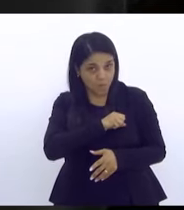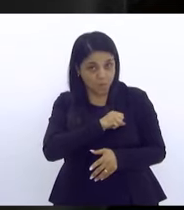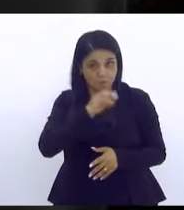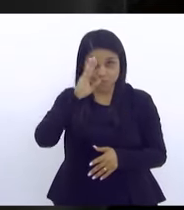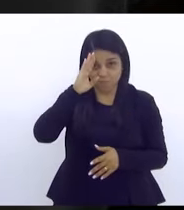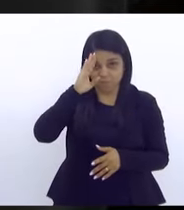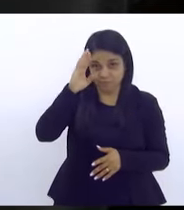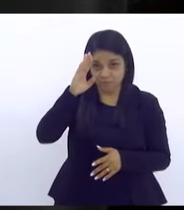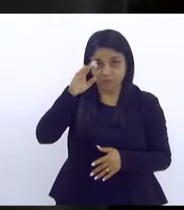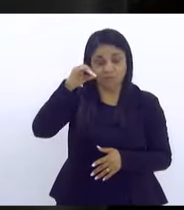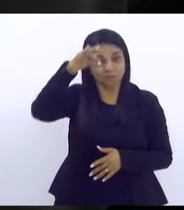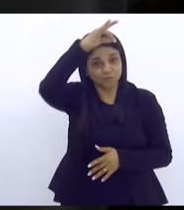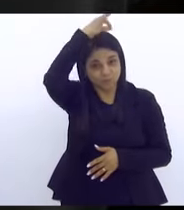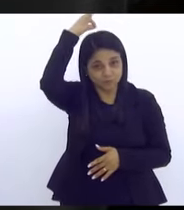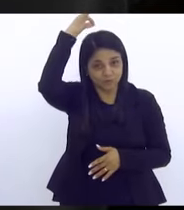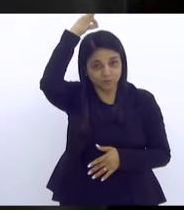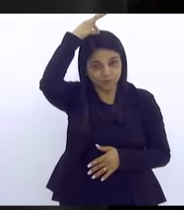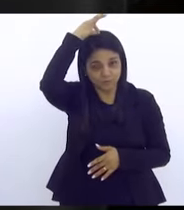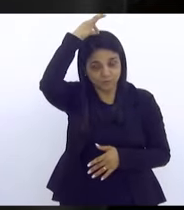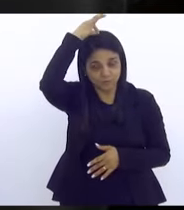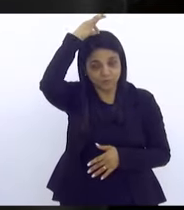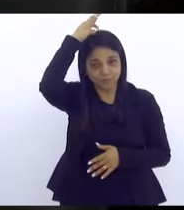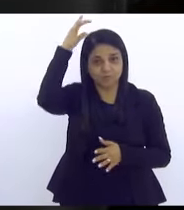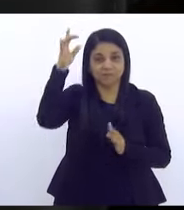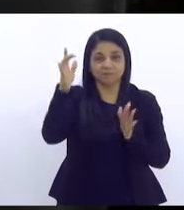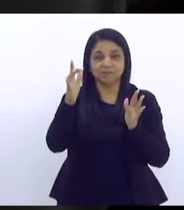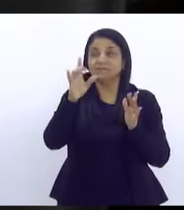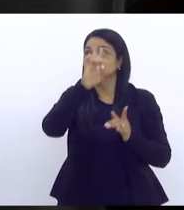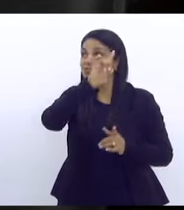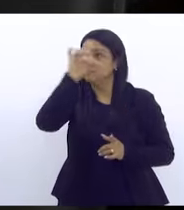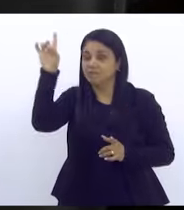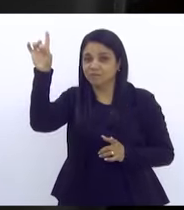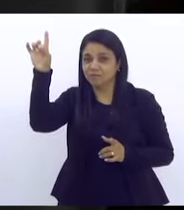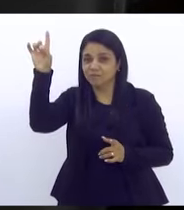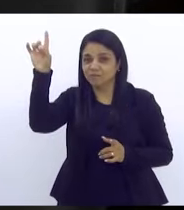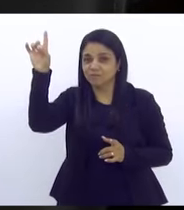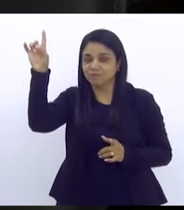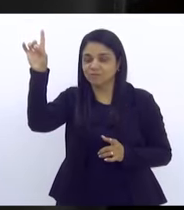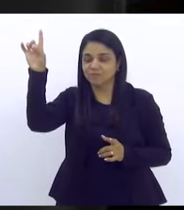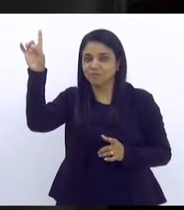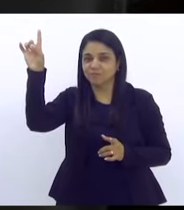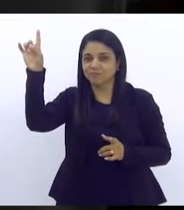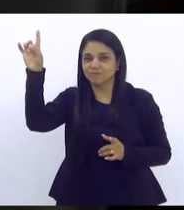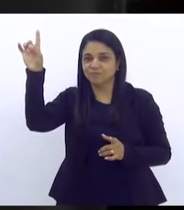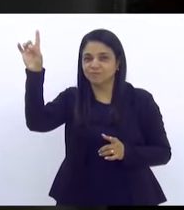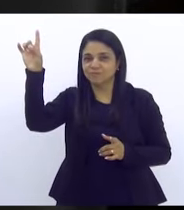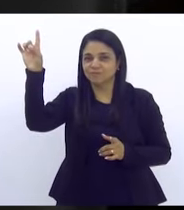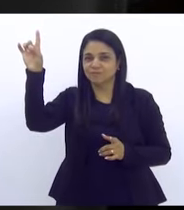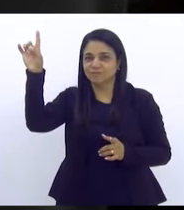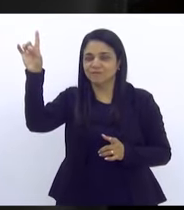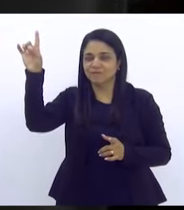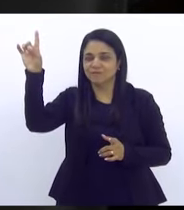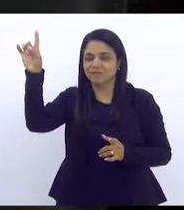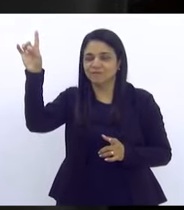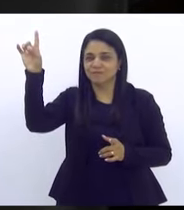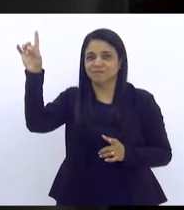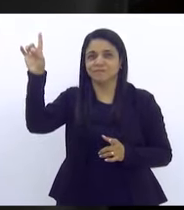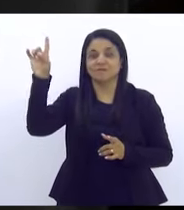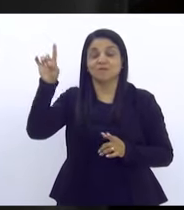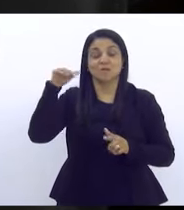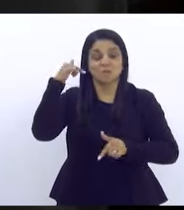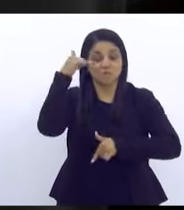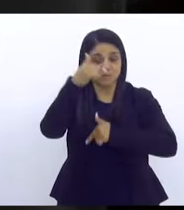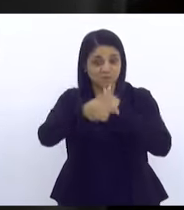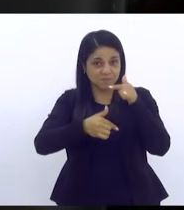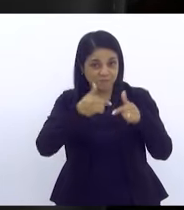do Espírito Santo de Deus que o laborar das